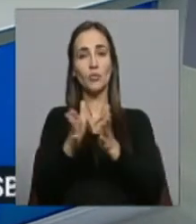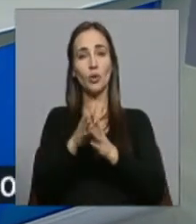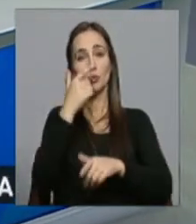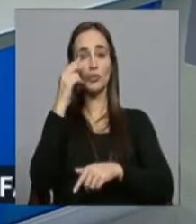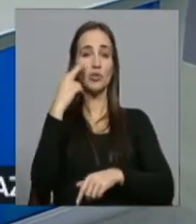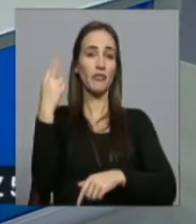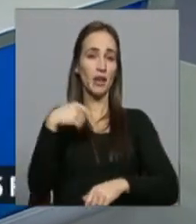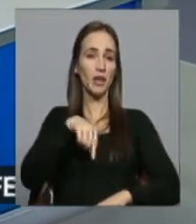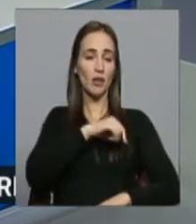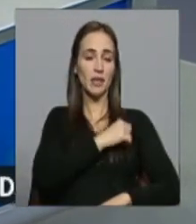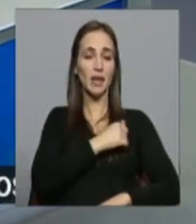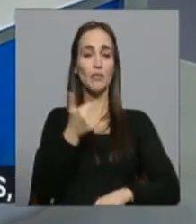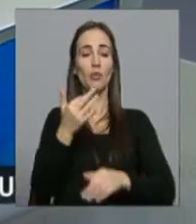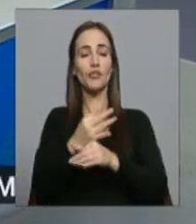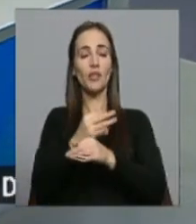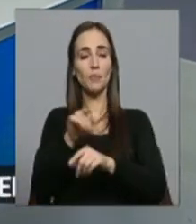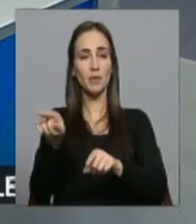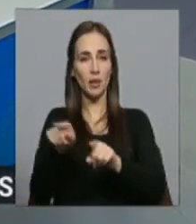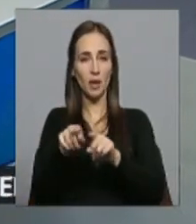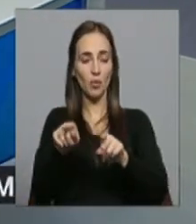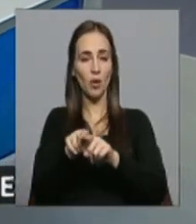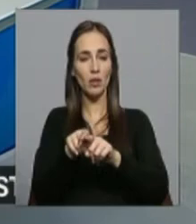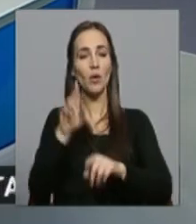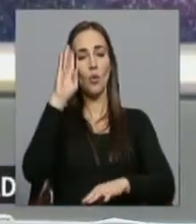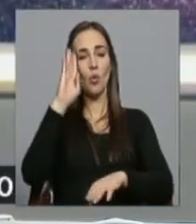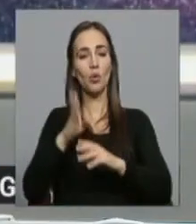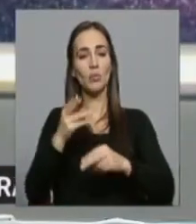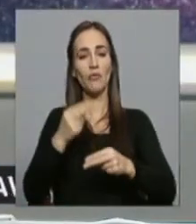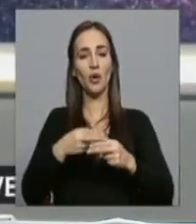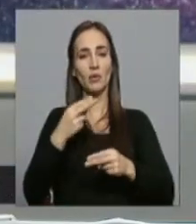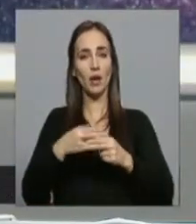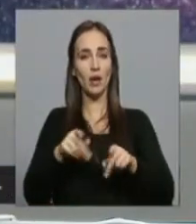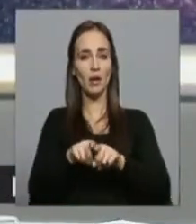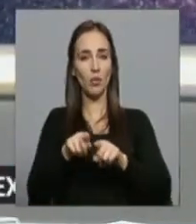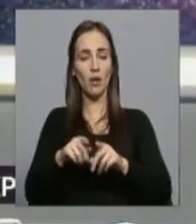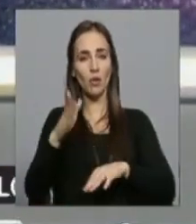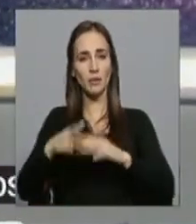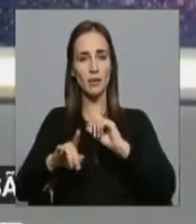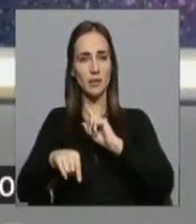festas também para ti, Obrigado, Miguel Gonçalves. Então, a última fronteira, como costuma acontecer sempre ao domingo.